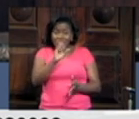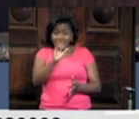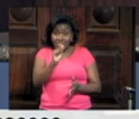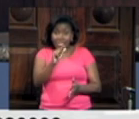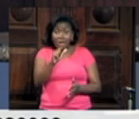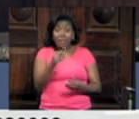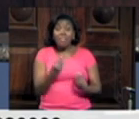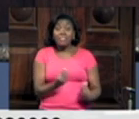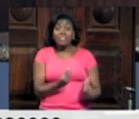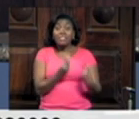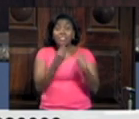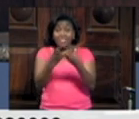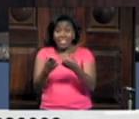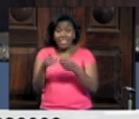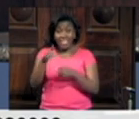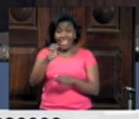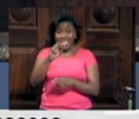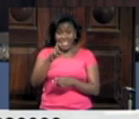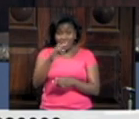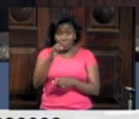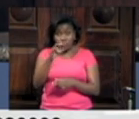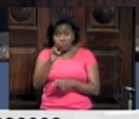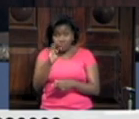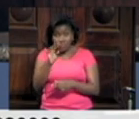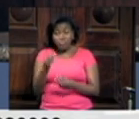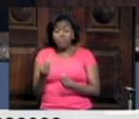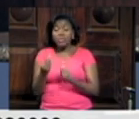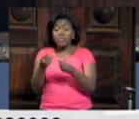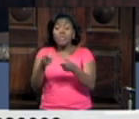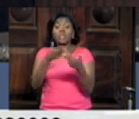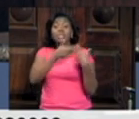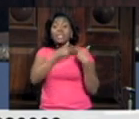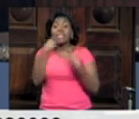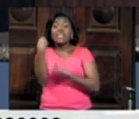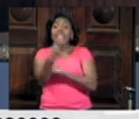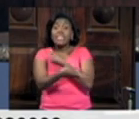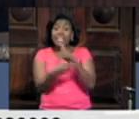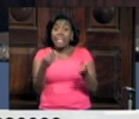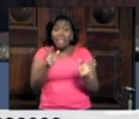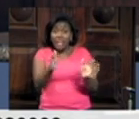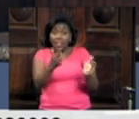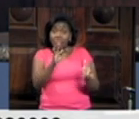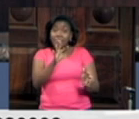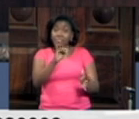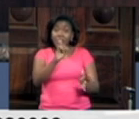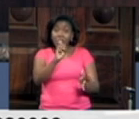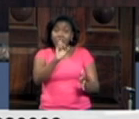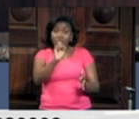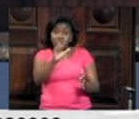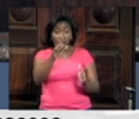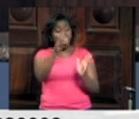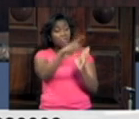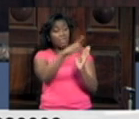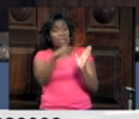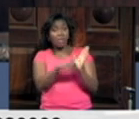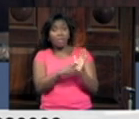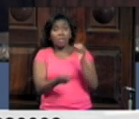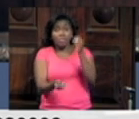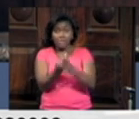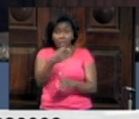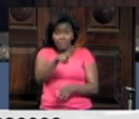Poder Executivo dar incentivos fiscais por decreto. Eu queria pedir a Vossa Excelência